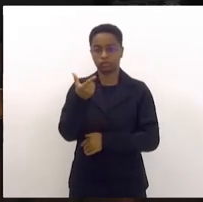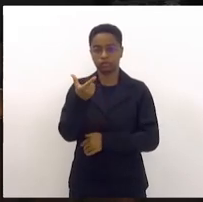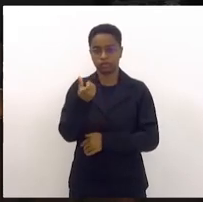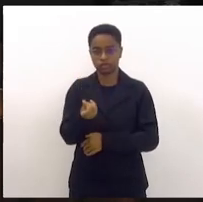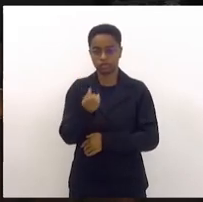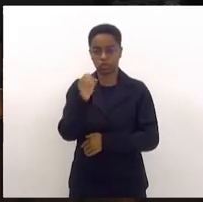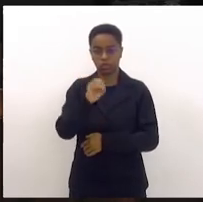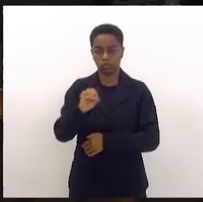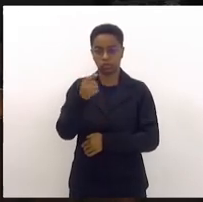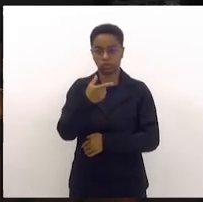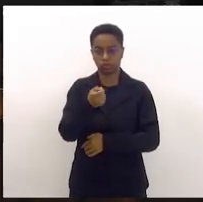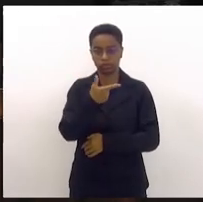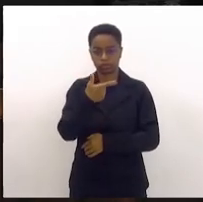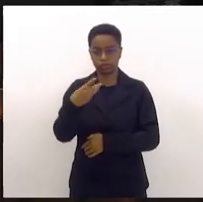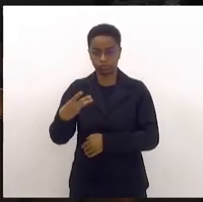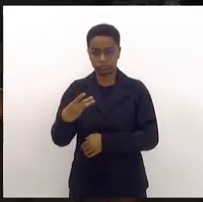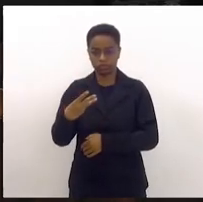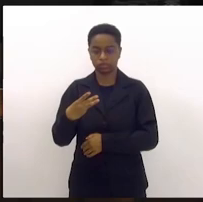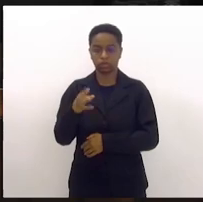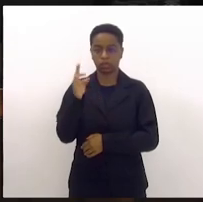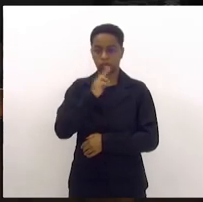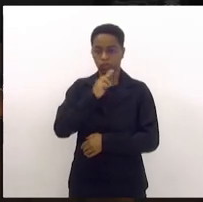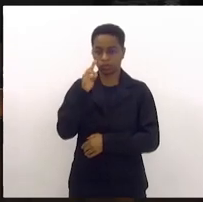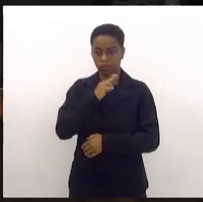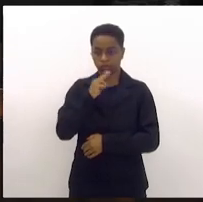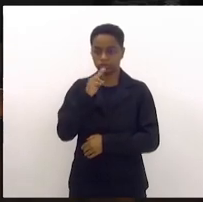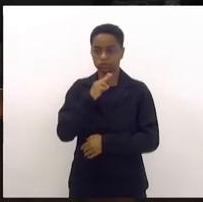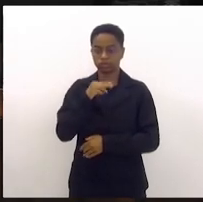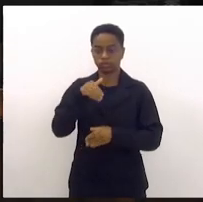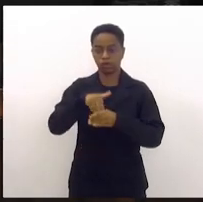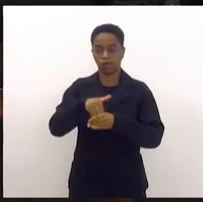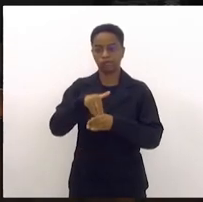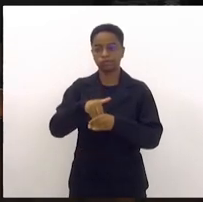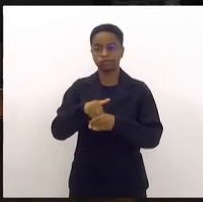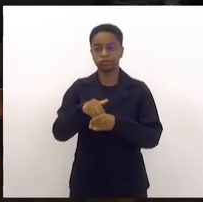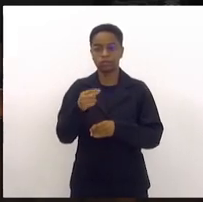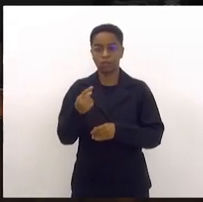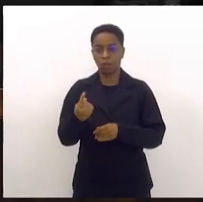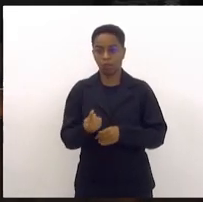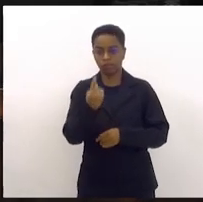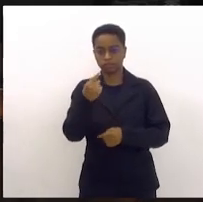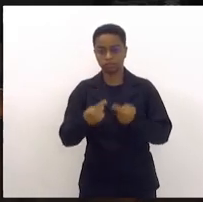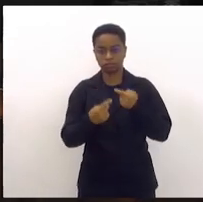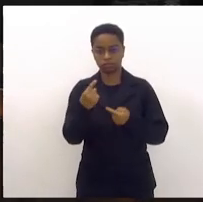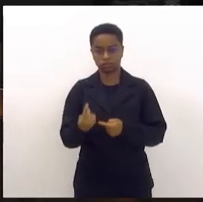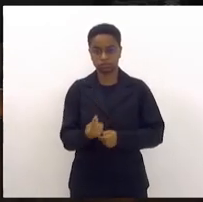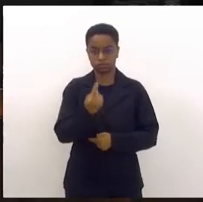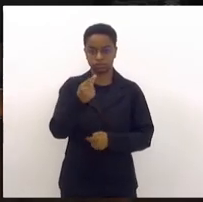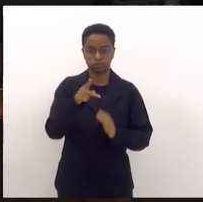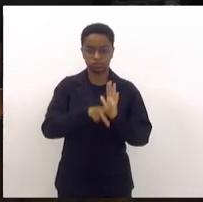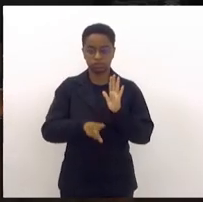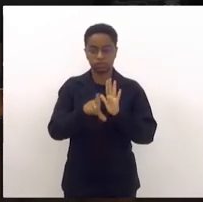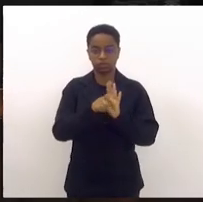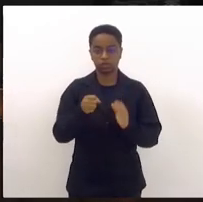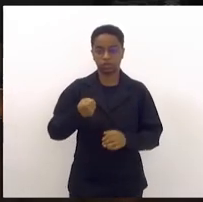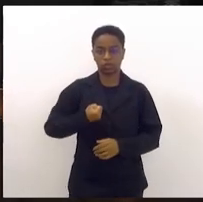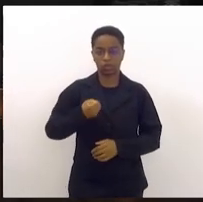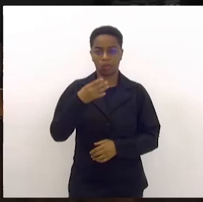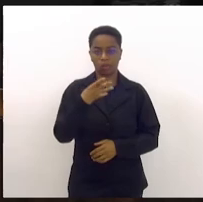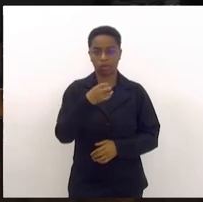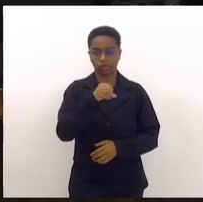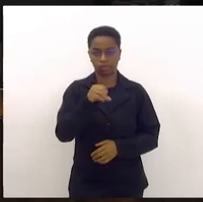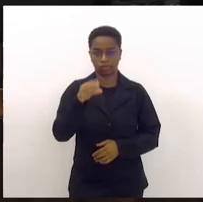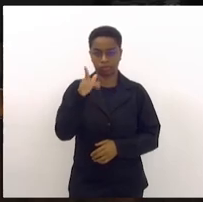de 2023, em regime de urgência, em votação e discussão única. Projeto de lei número 499,